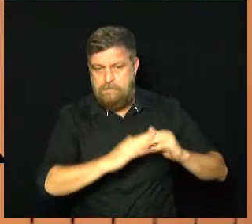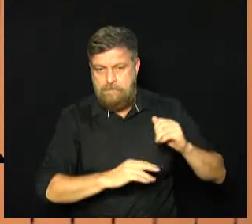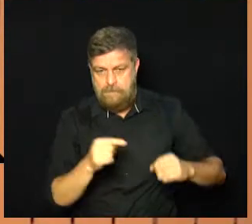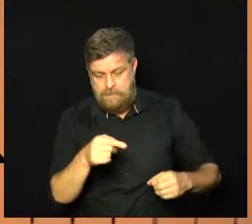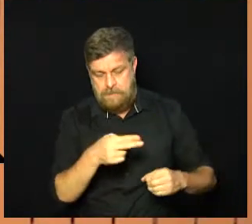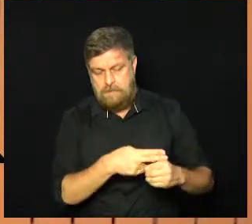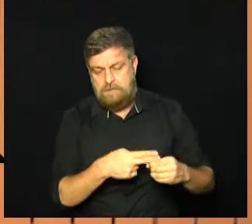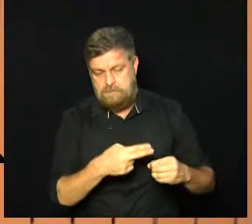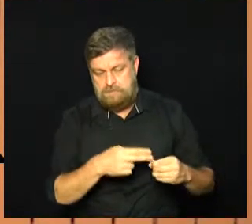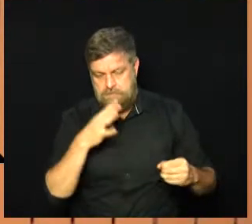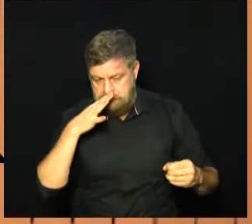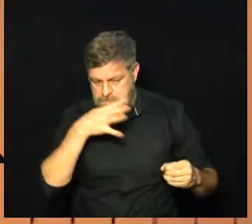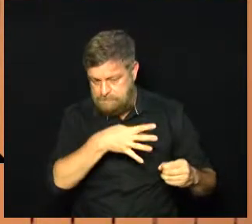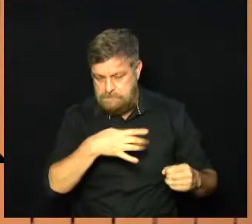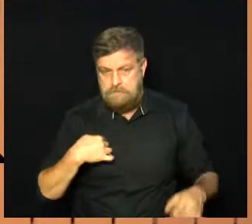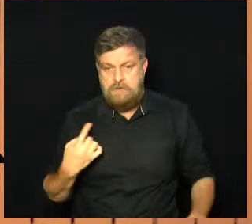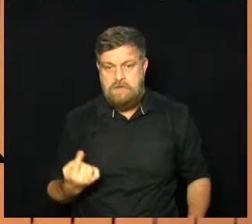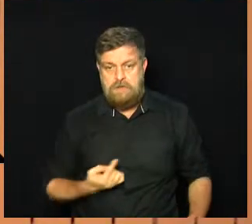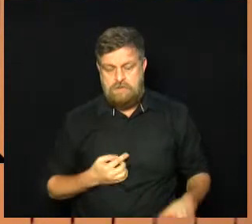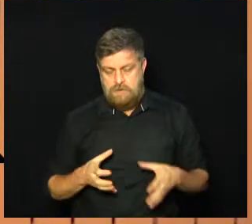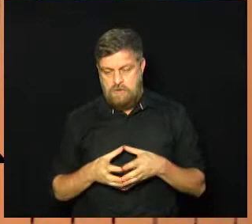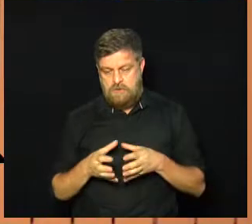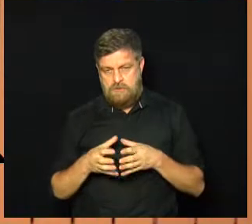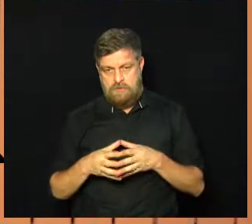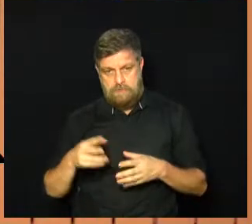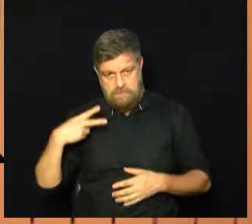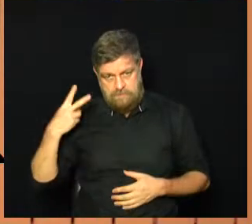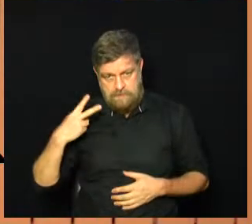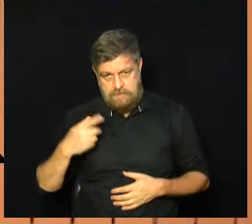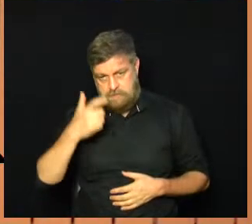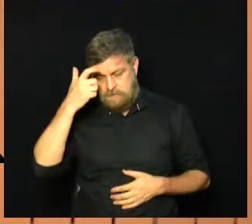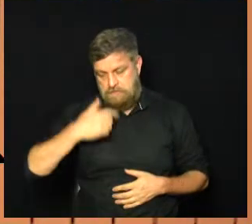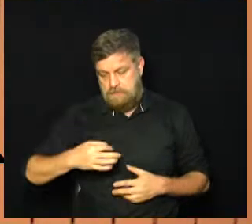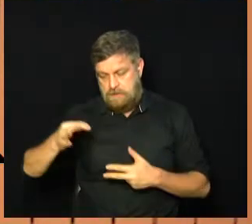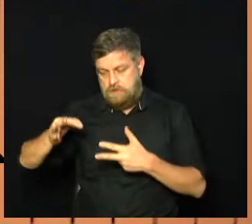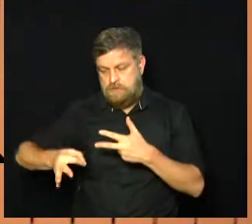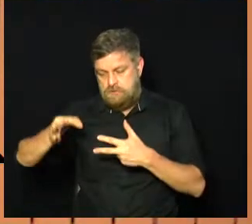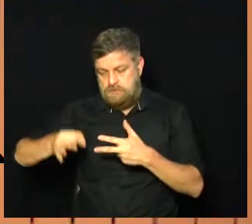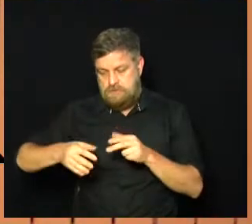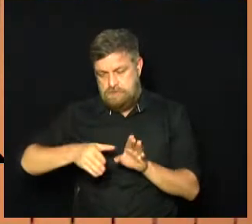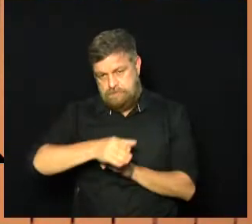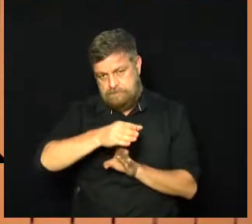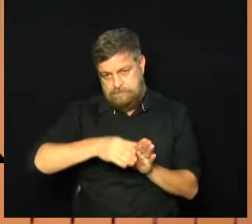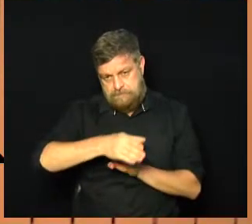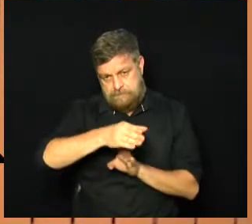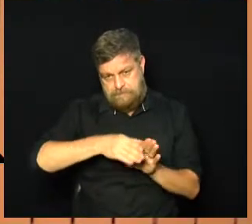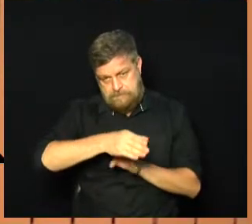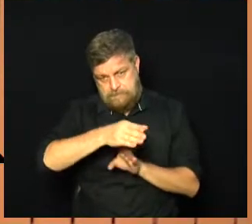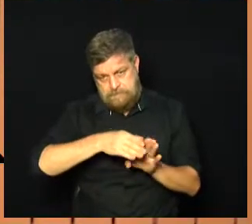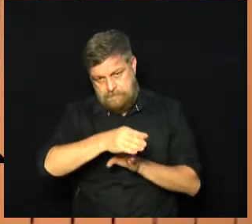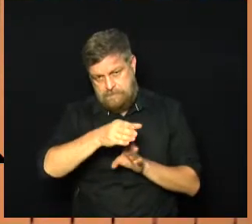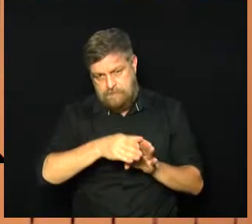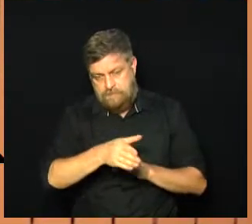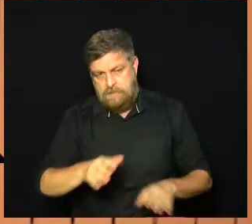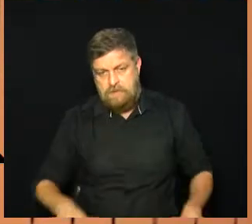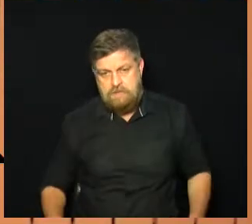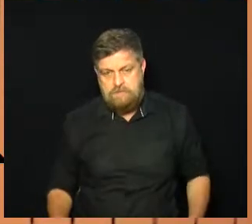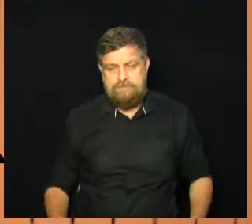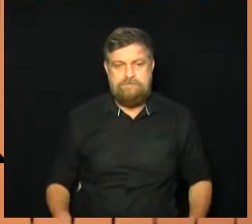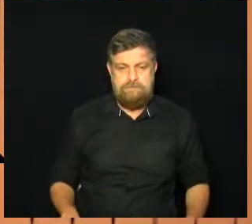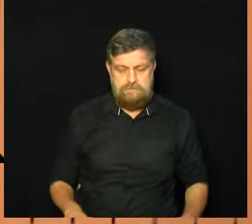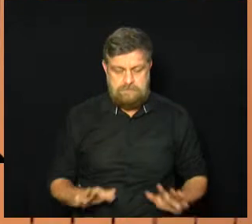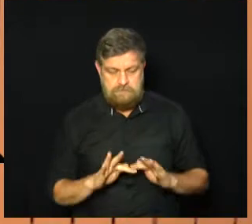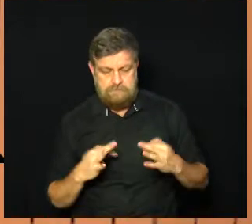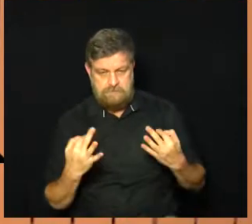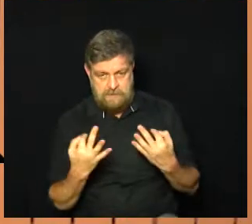a Comissão Municipal à disposição dos familiares para orientação jurídica e fizemos orientação jurídica também da família de alguns